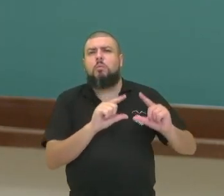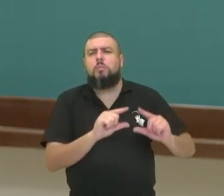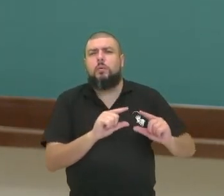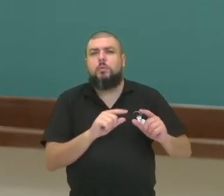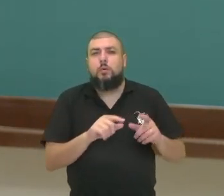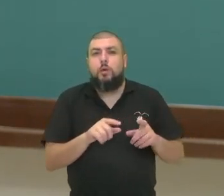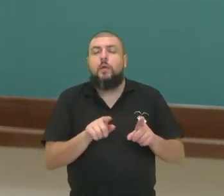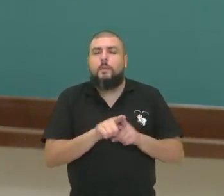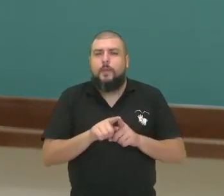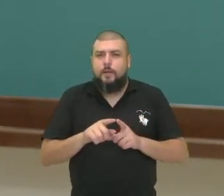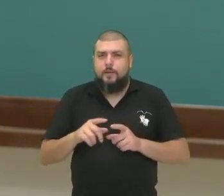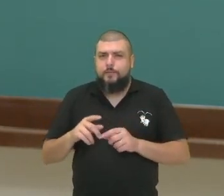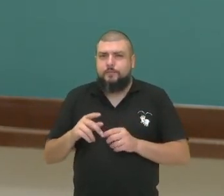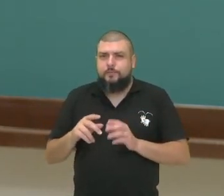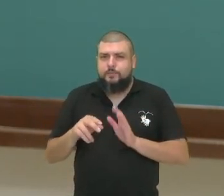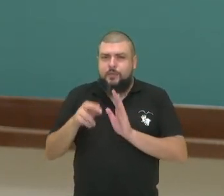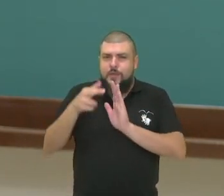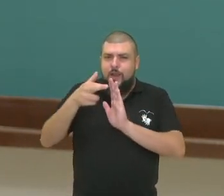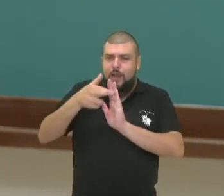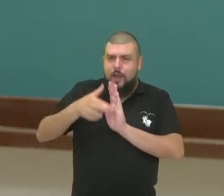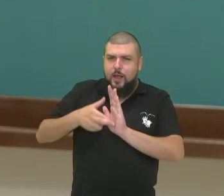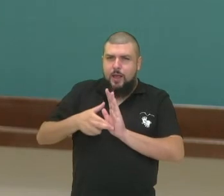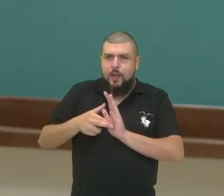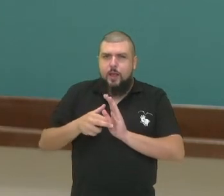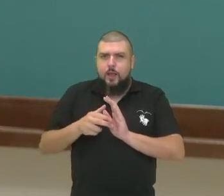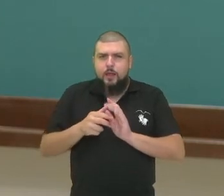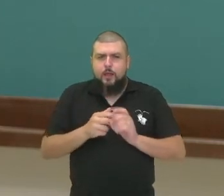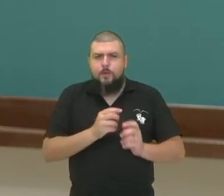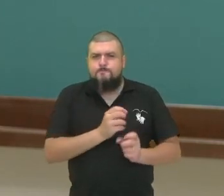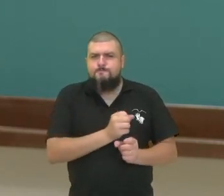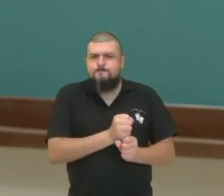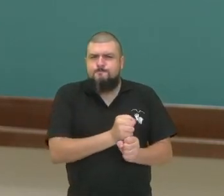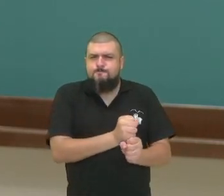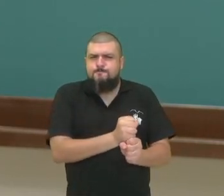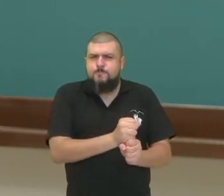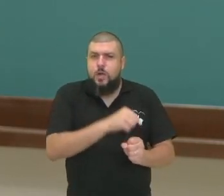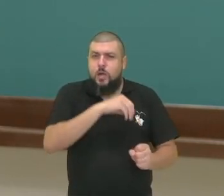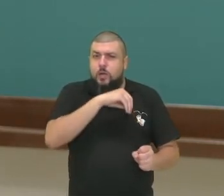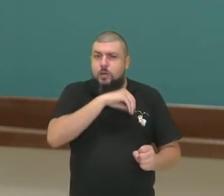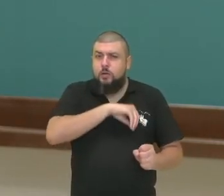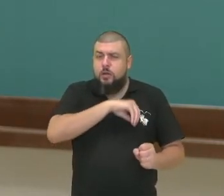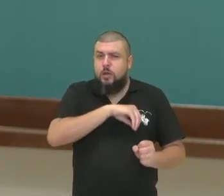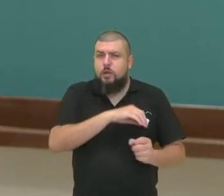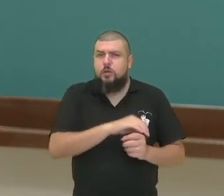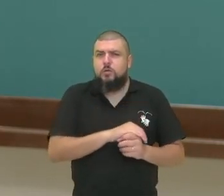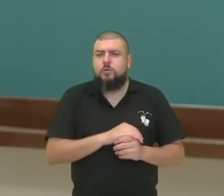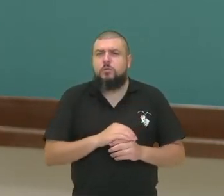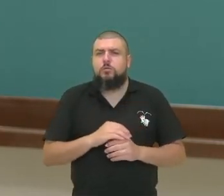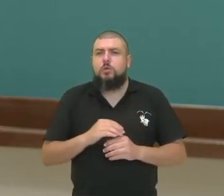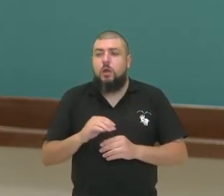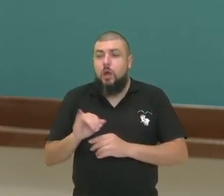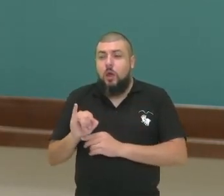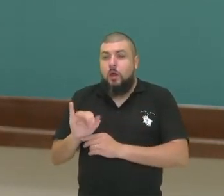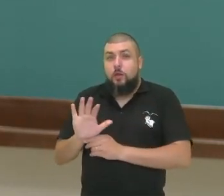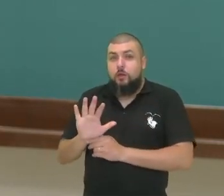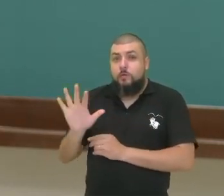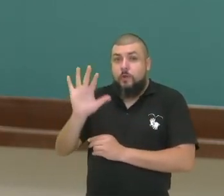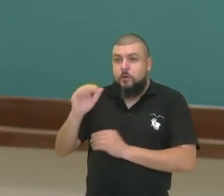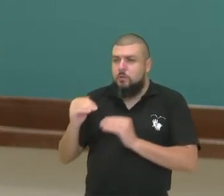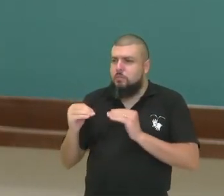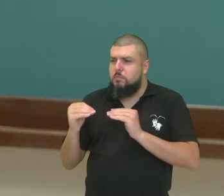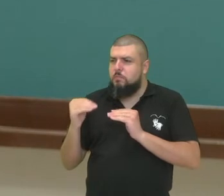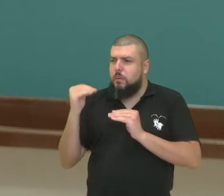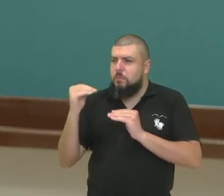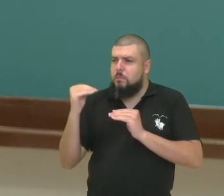arroucho salarial, de você sempre reajustar o salário abaixo da inflação, com o tempo o salário vai cada vez mais perdendo o seu poder